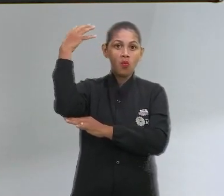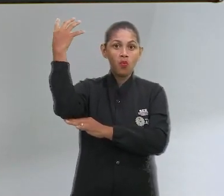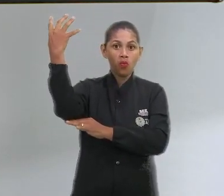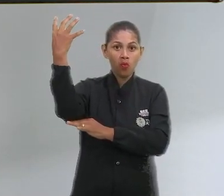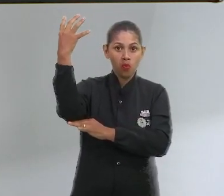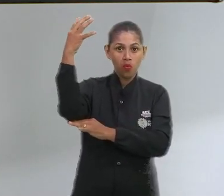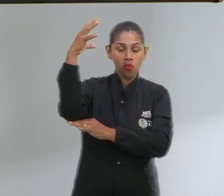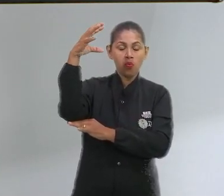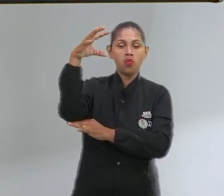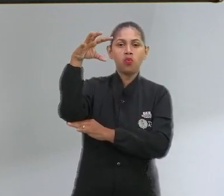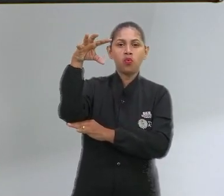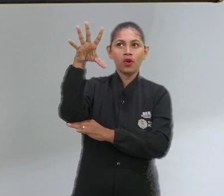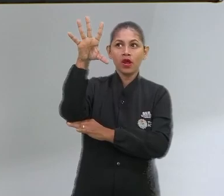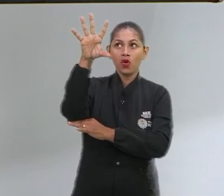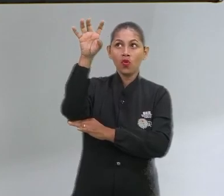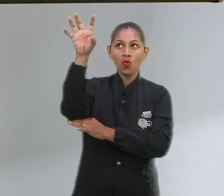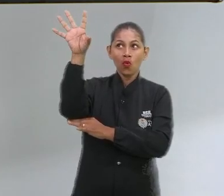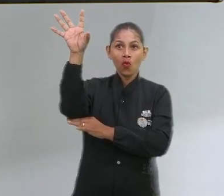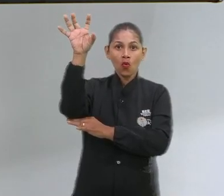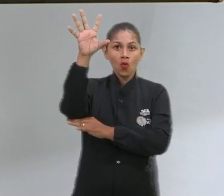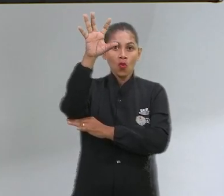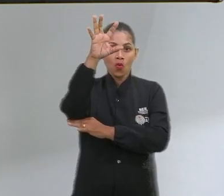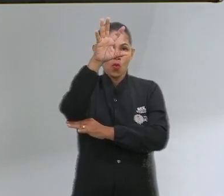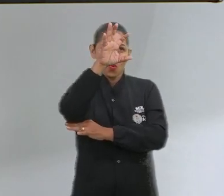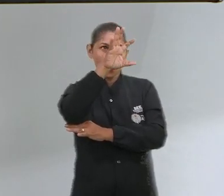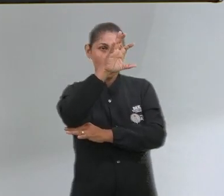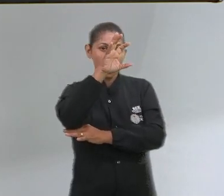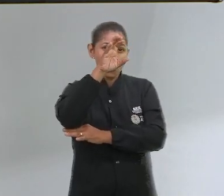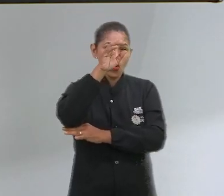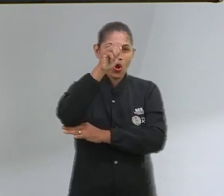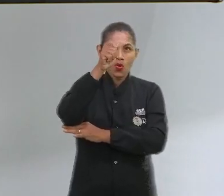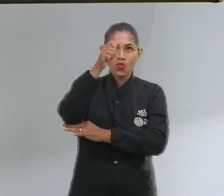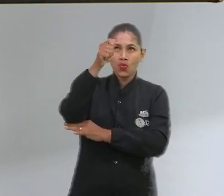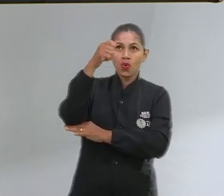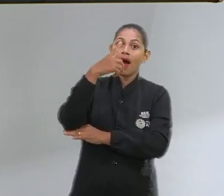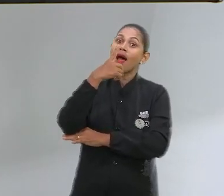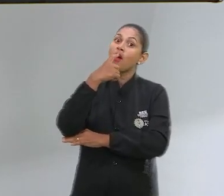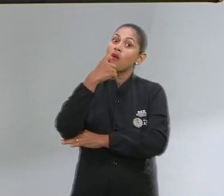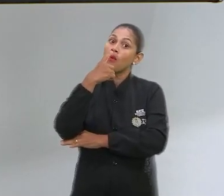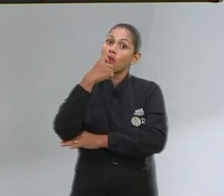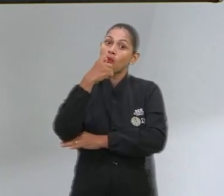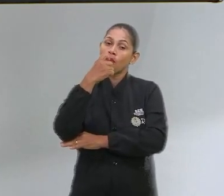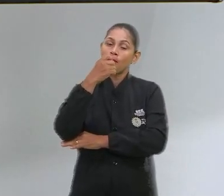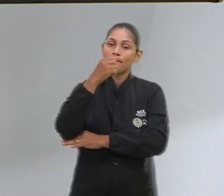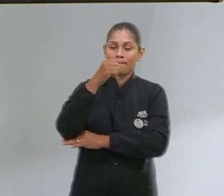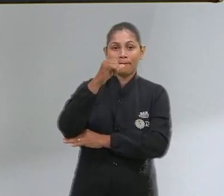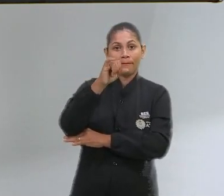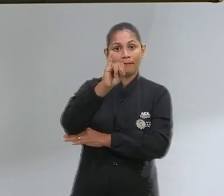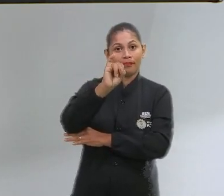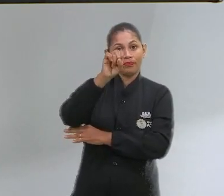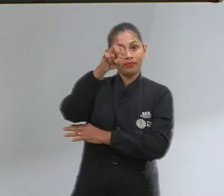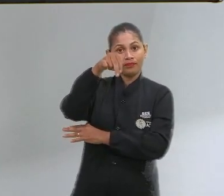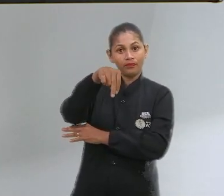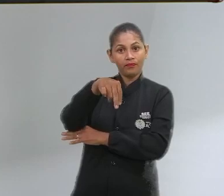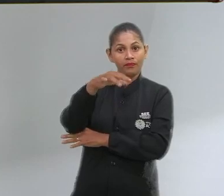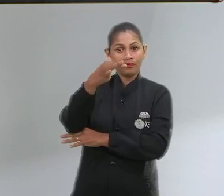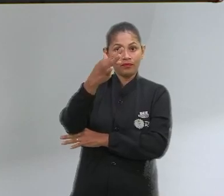um satélite, que através de um infravermelho, vocês mais novos que estão agora no ensino médio não